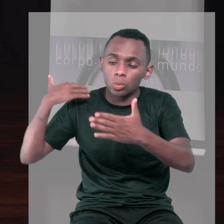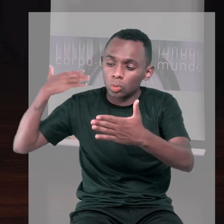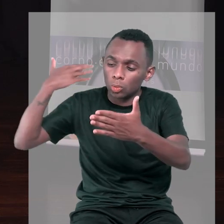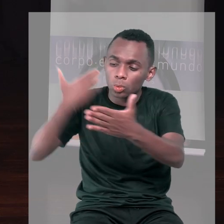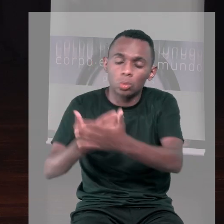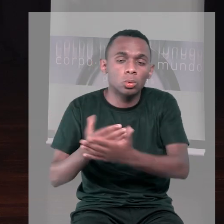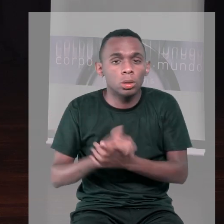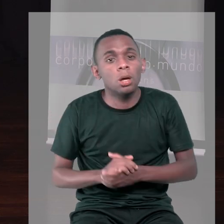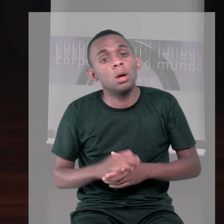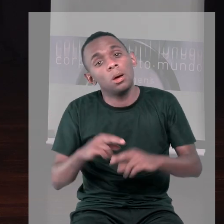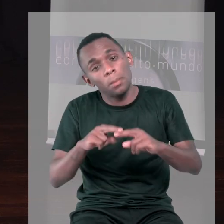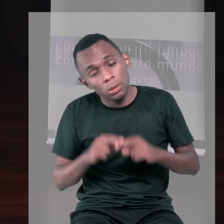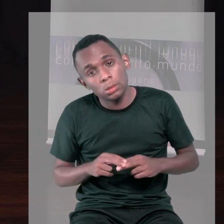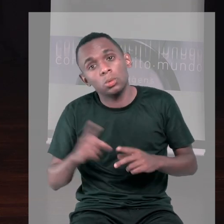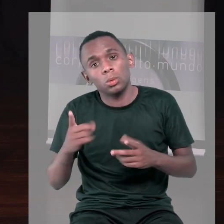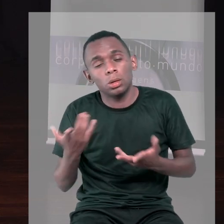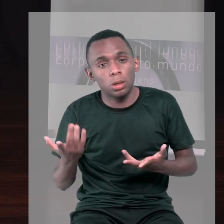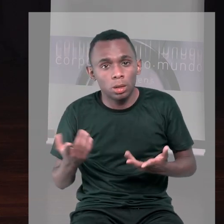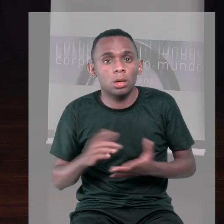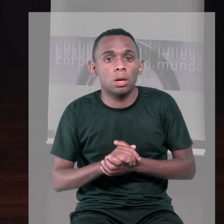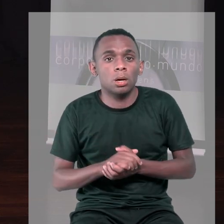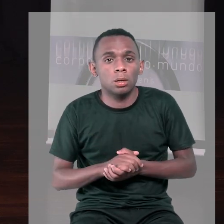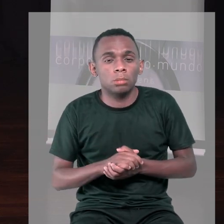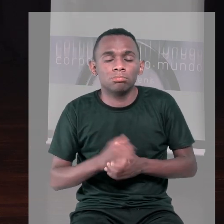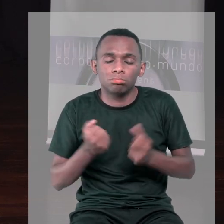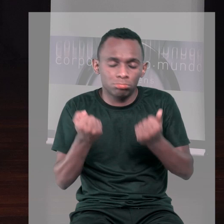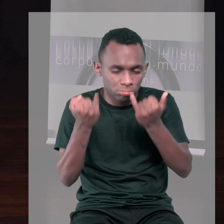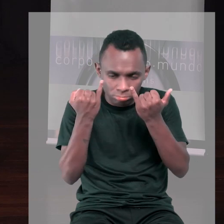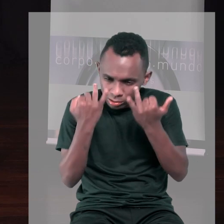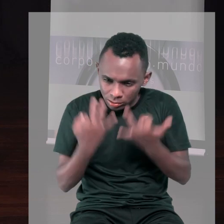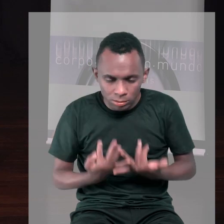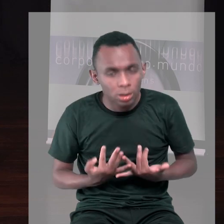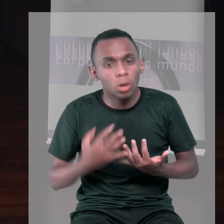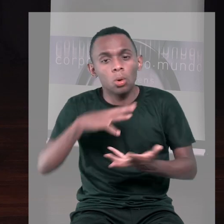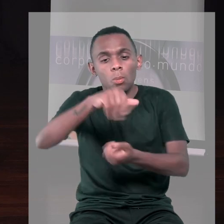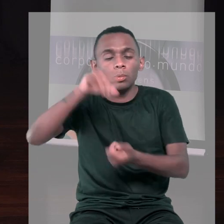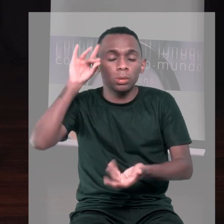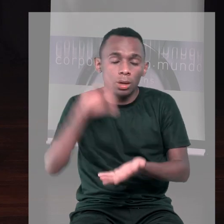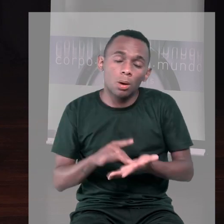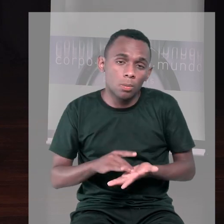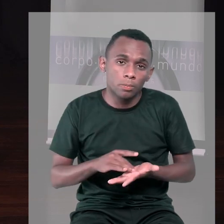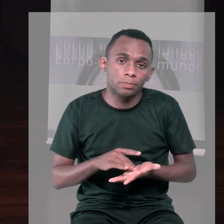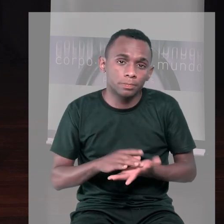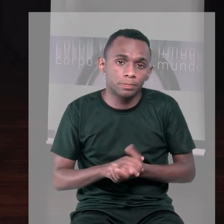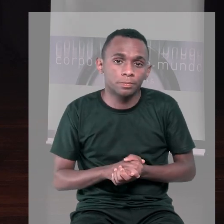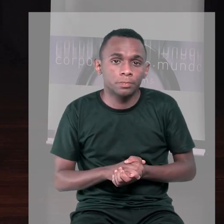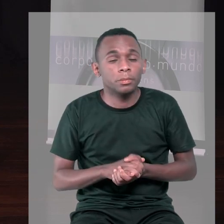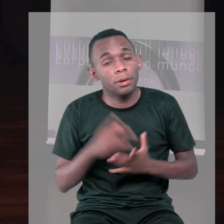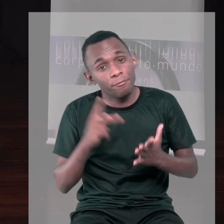mundo real em sua totalidade, sem falha, mas explica também o passado e antecipa o